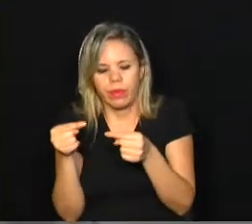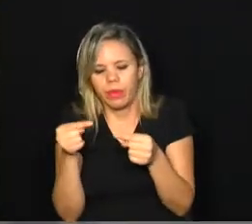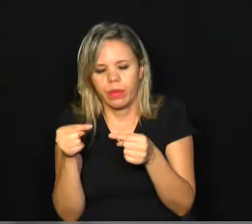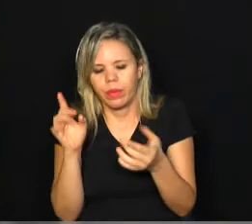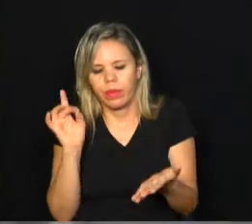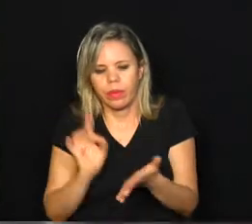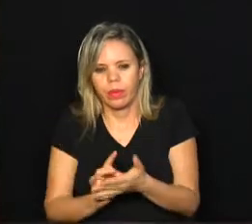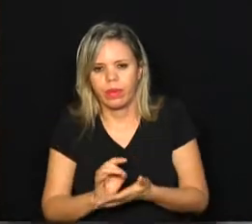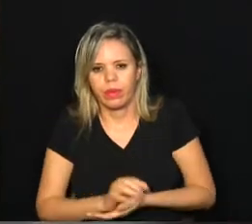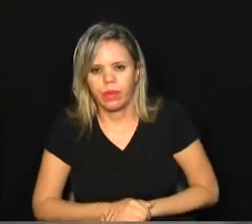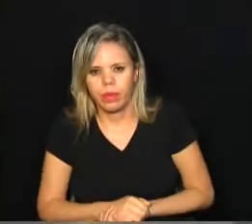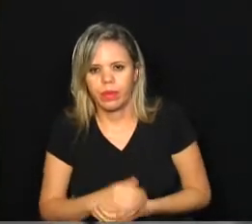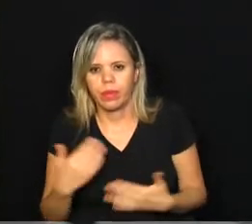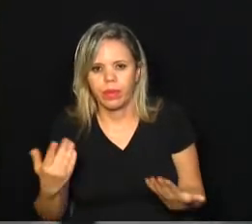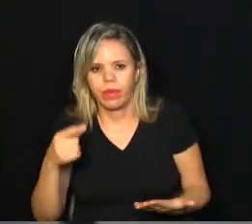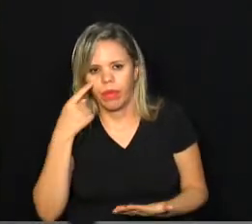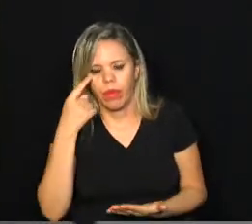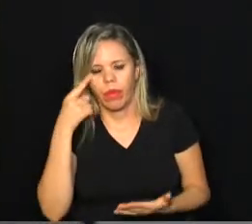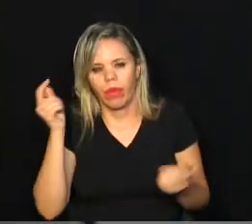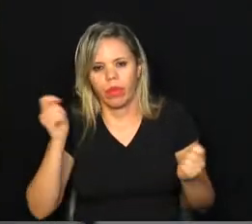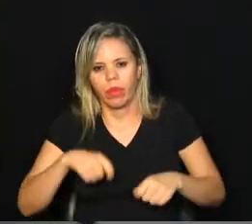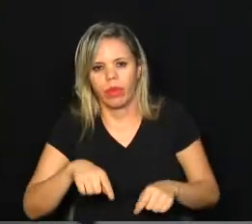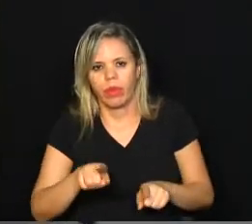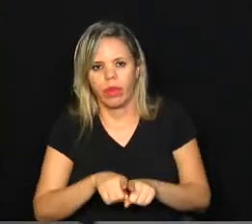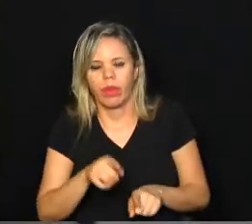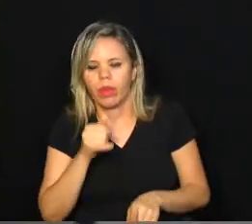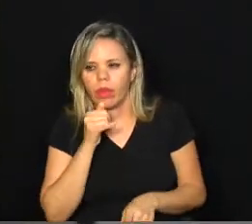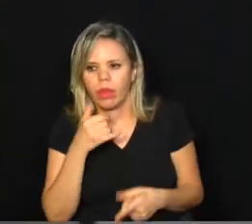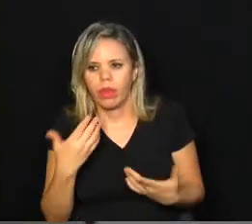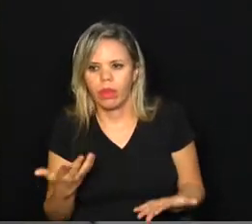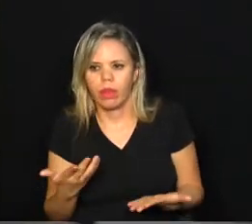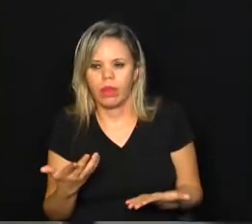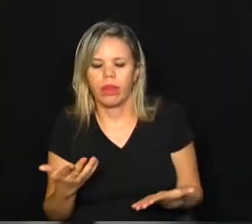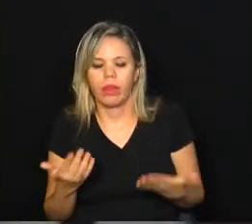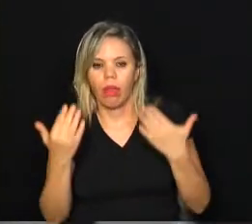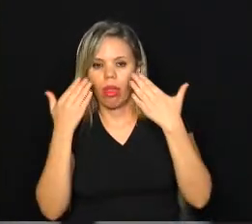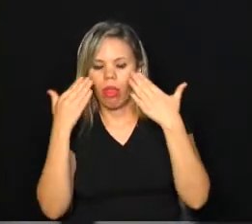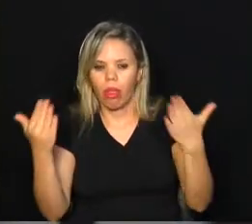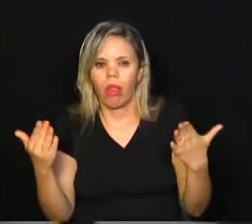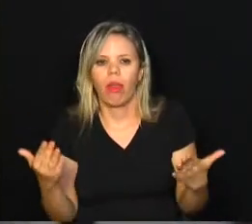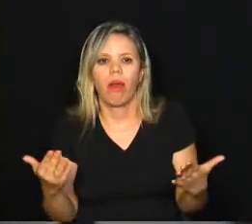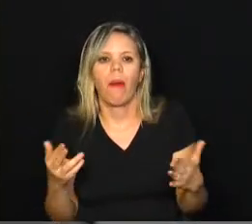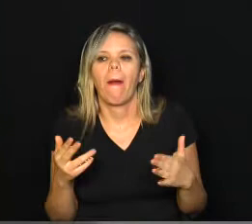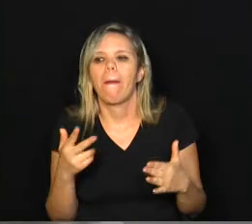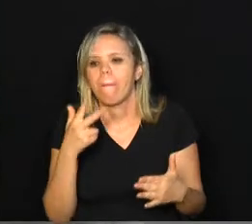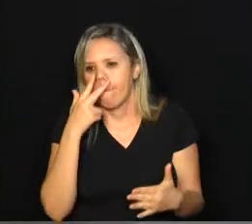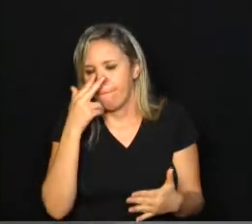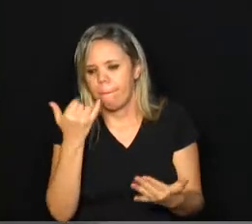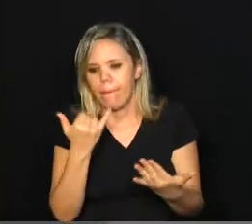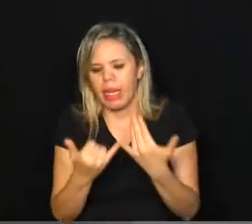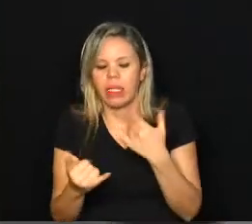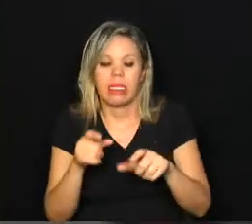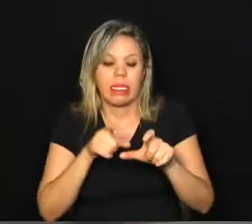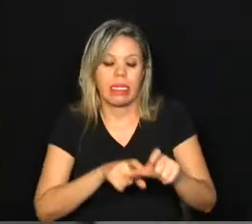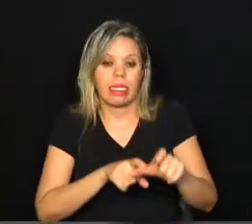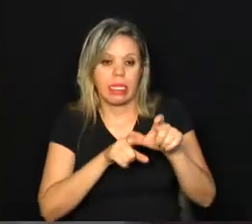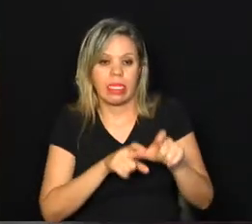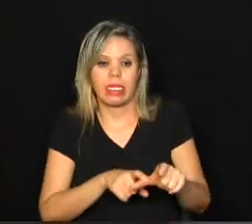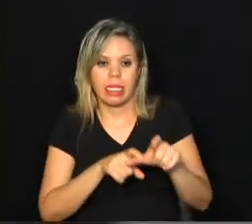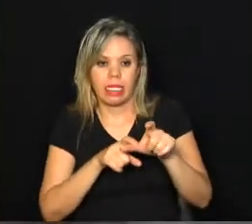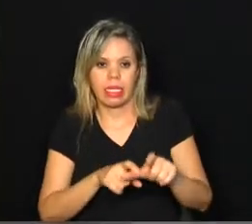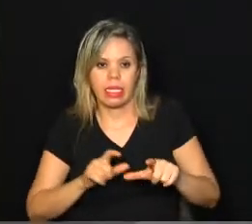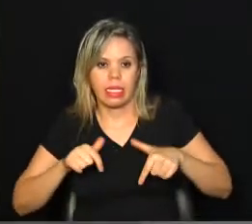eficiência. Quando você vê esse potencial praticamente estancado, ele parece uma represa que está dependendo de se